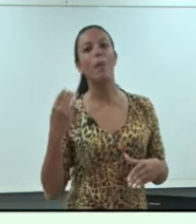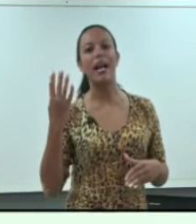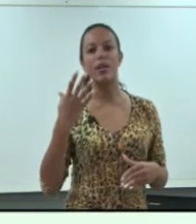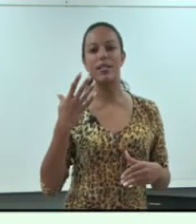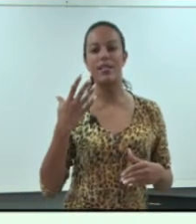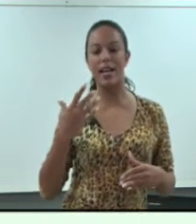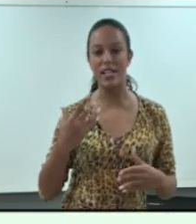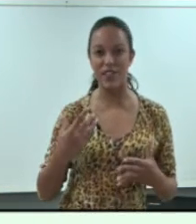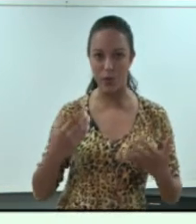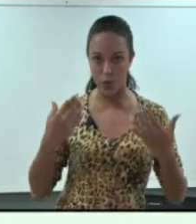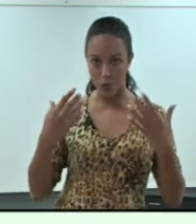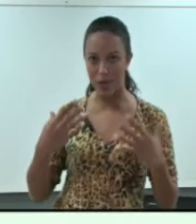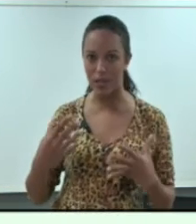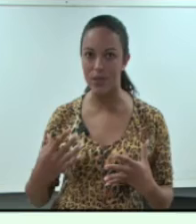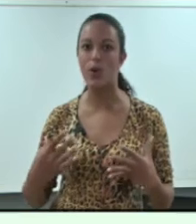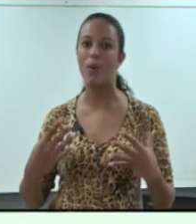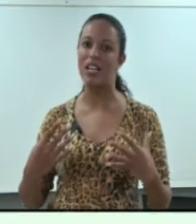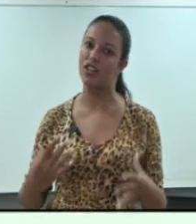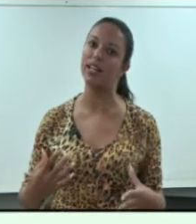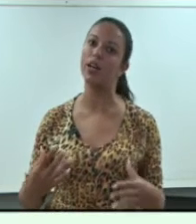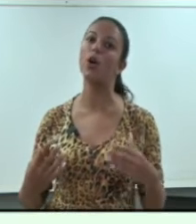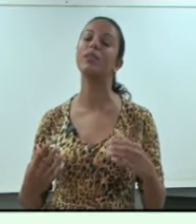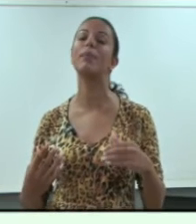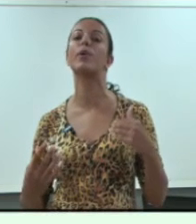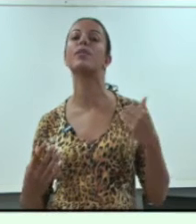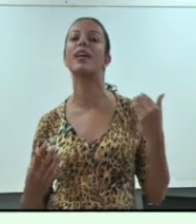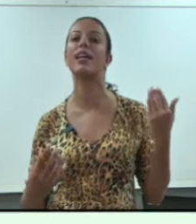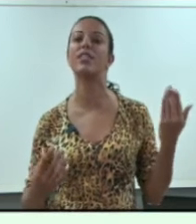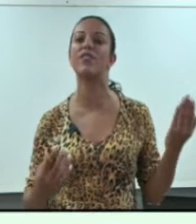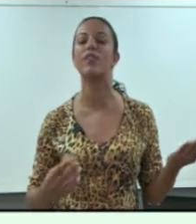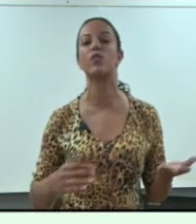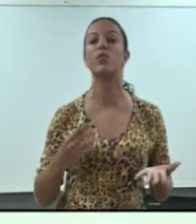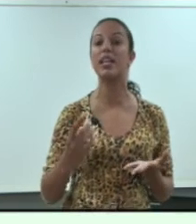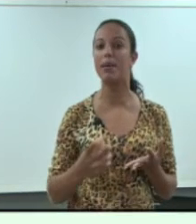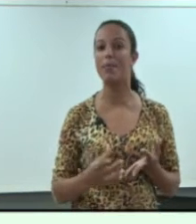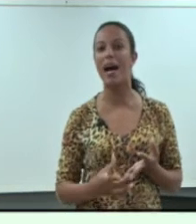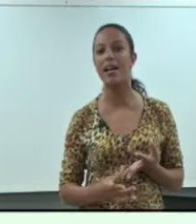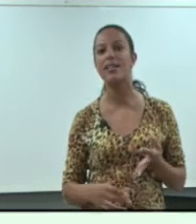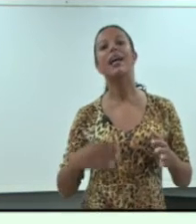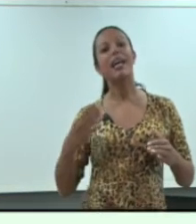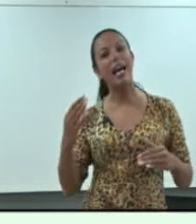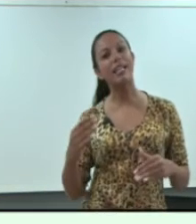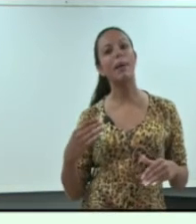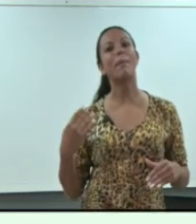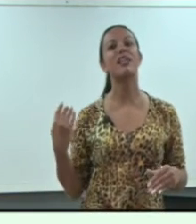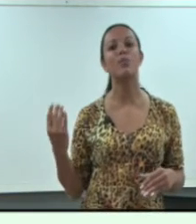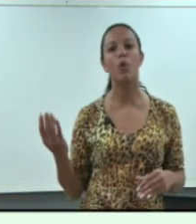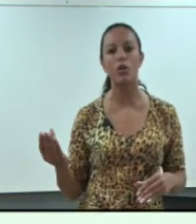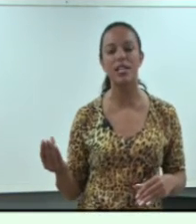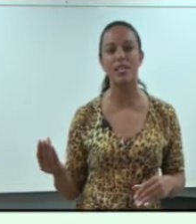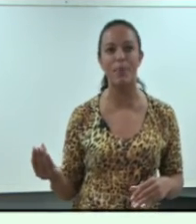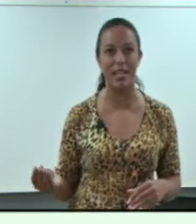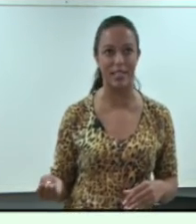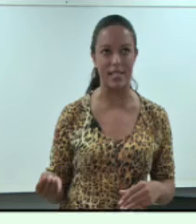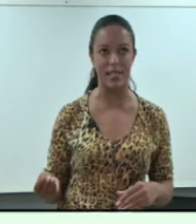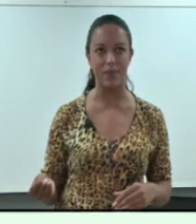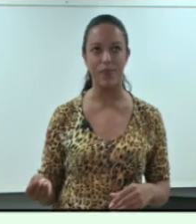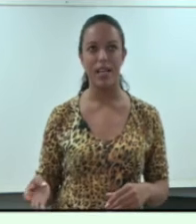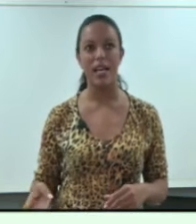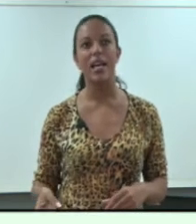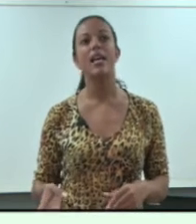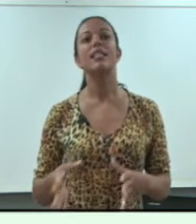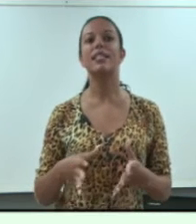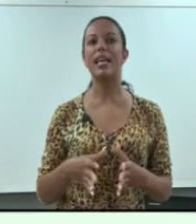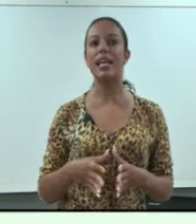tanto para os seres vivos humanos como a gente como também os seres vivos os animais e até mesmo outras